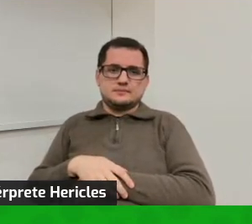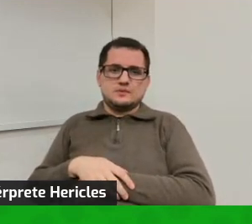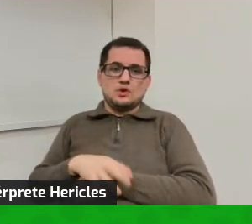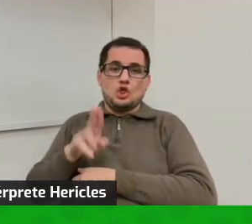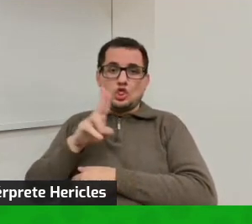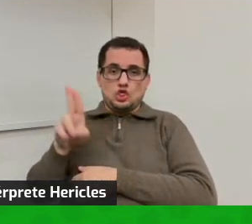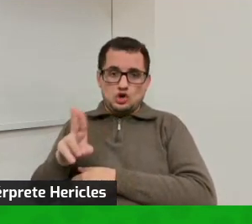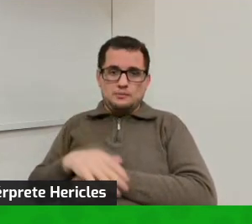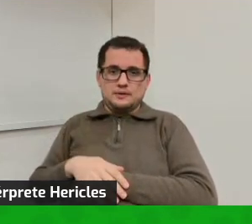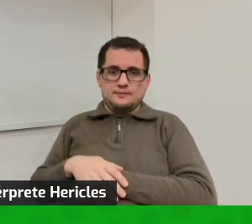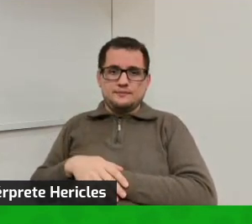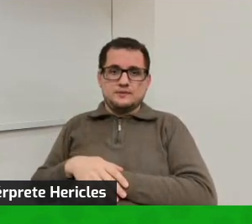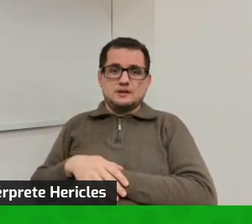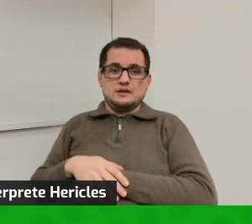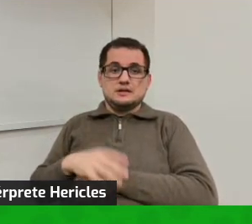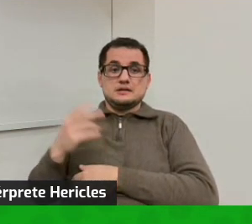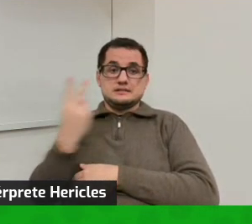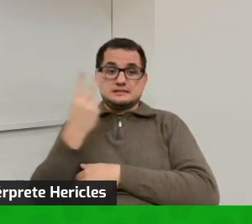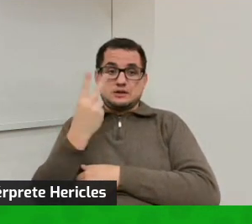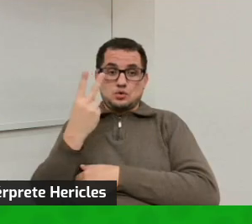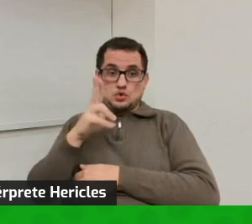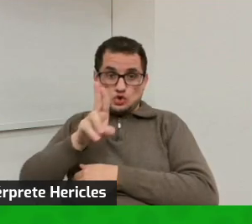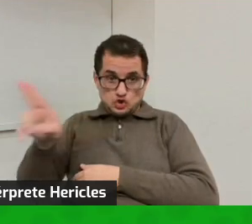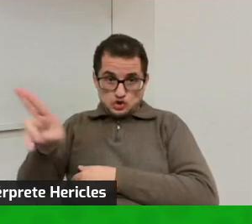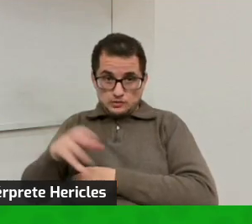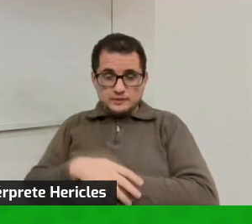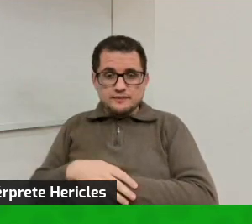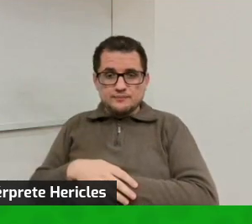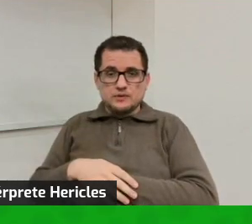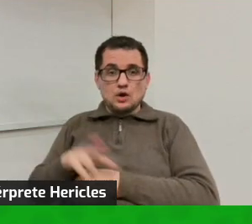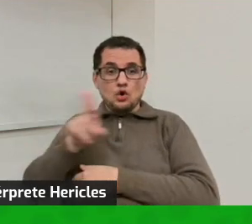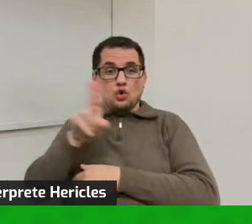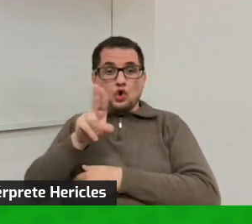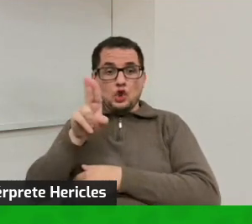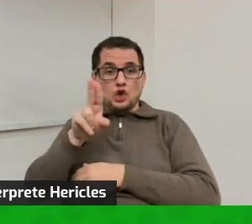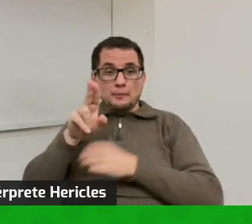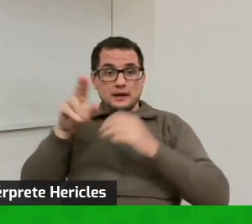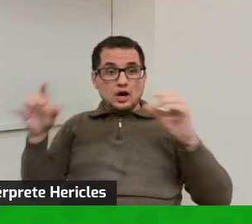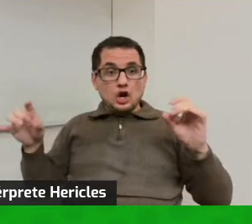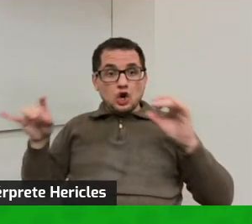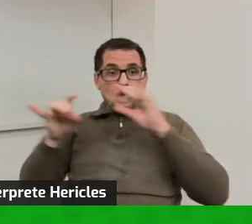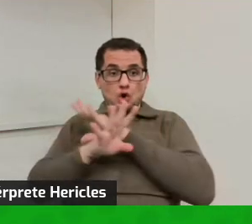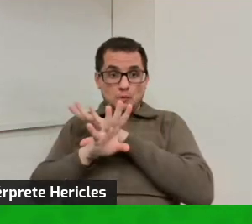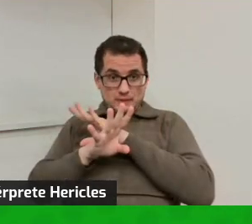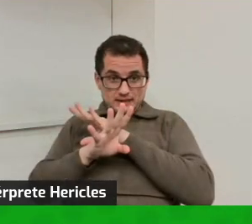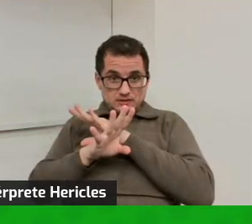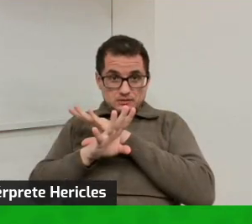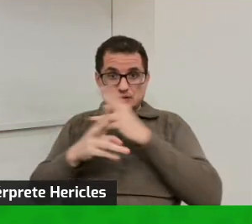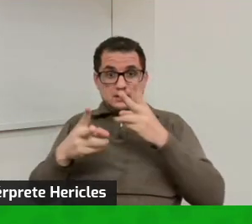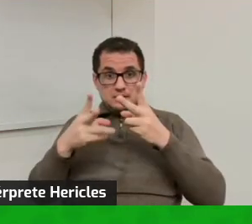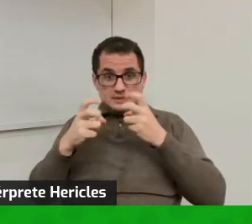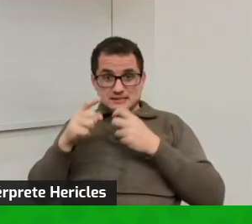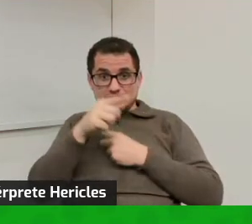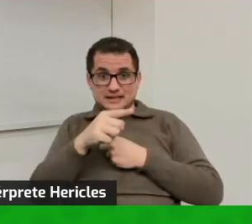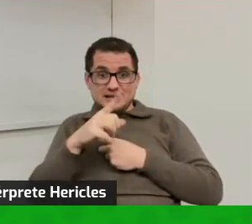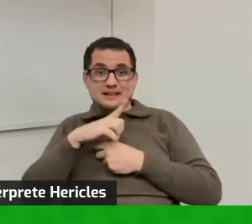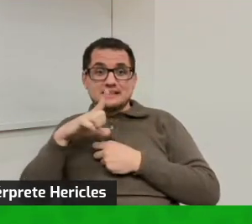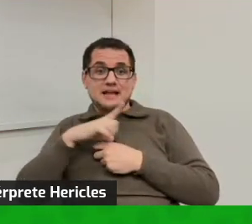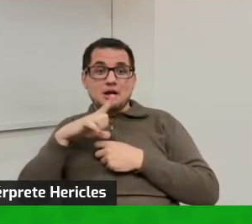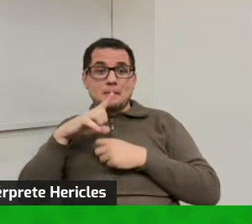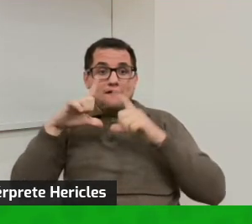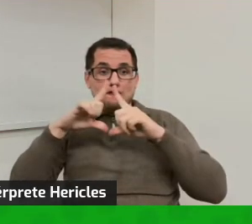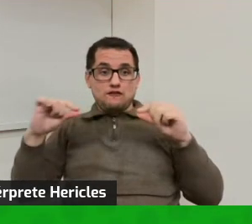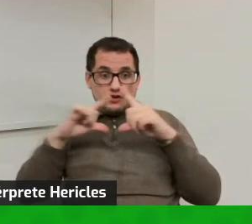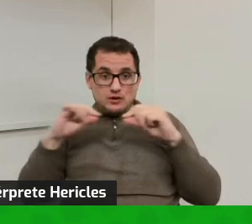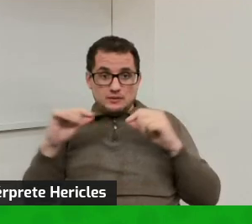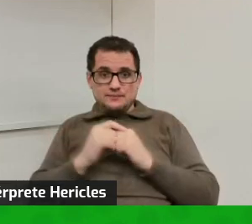nome, sobrenome, nome completo. Percebam que ele já utilizou uma fórmula aqui. Então, ele pegou